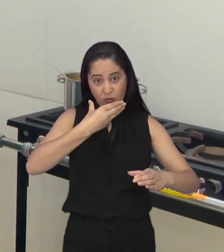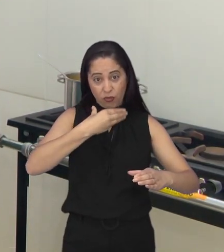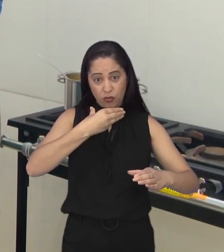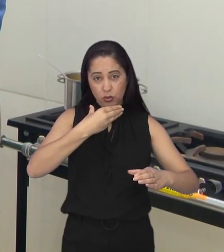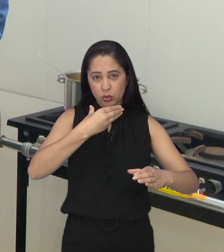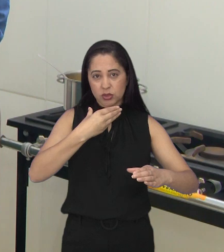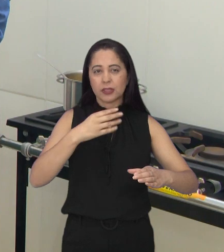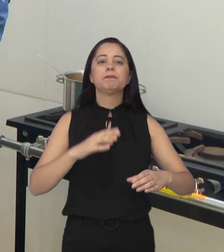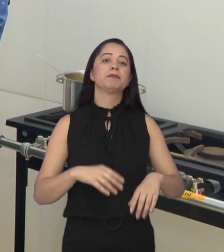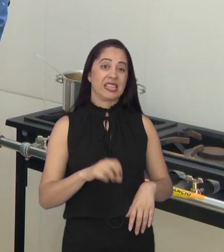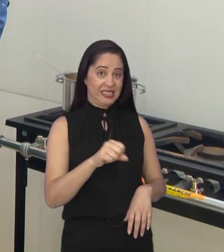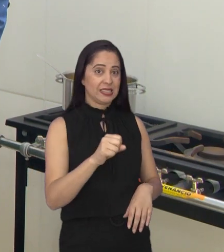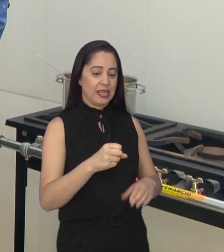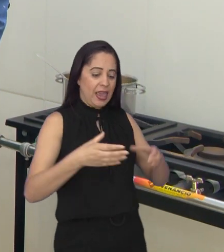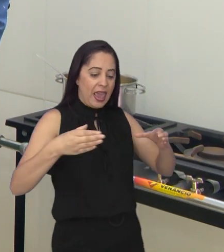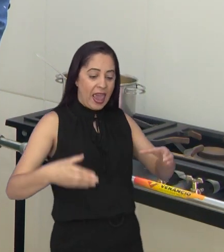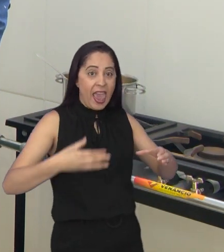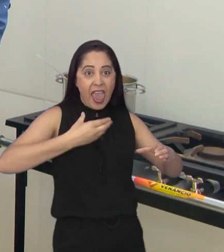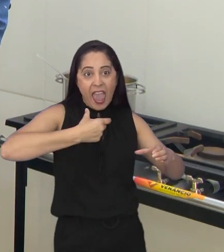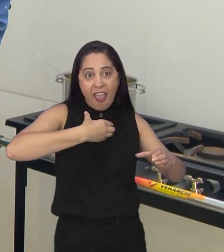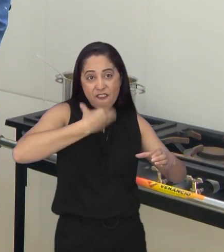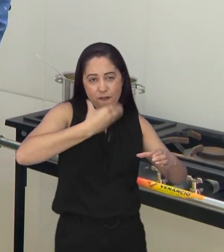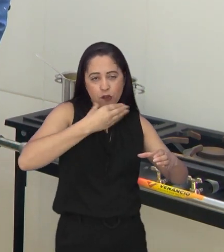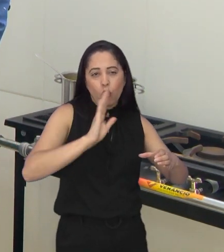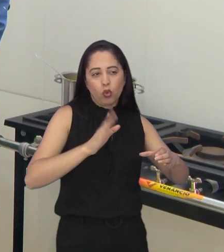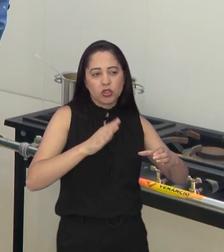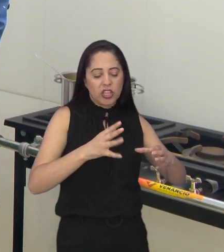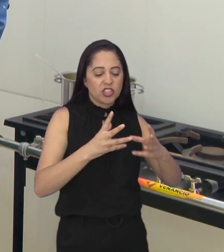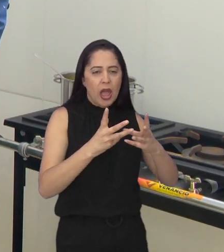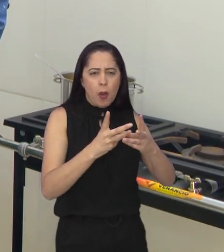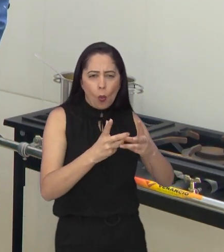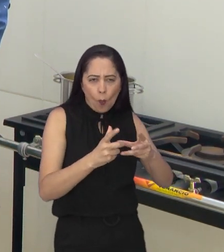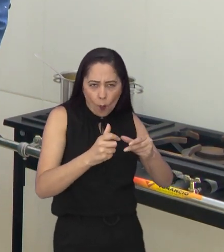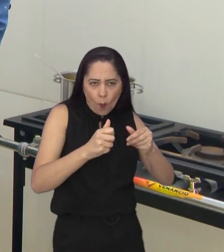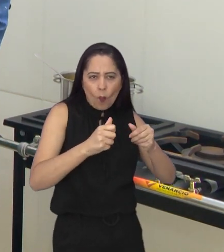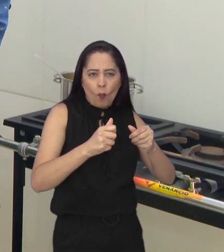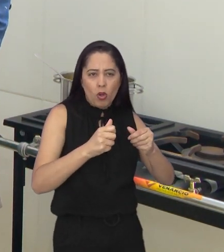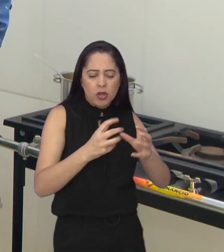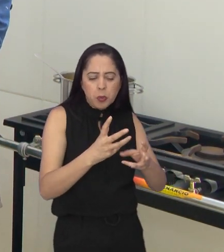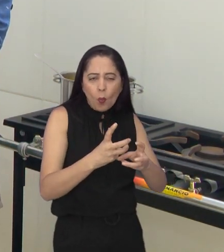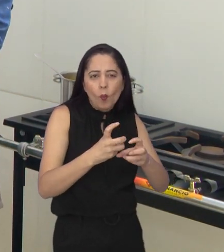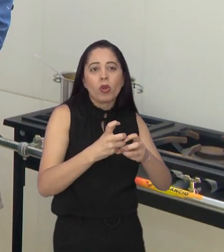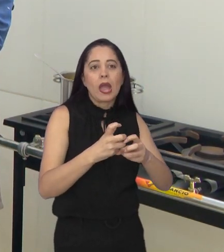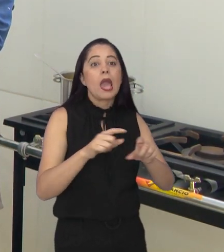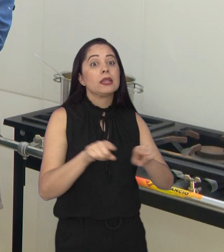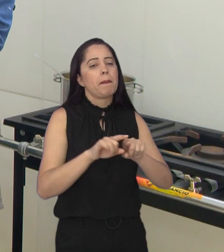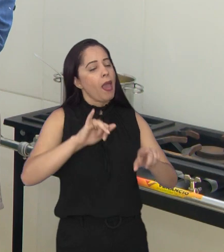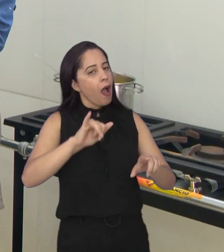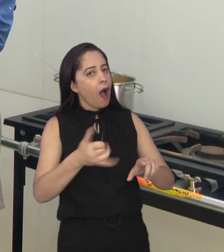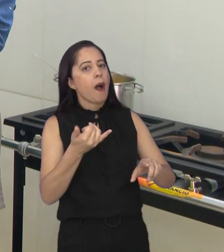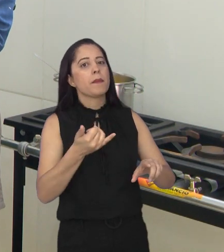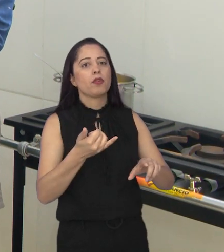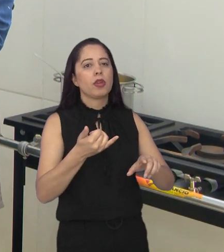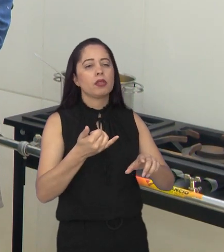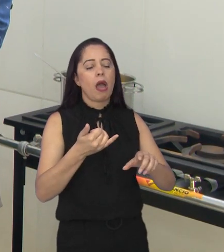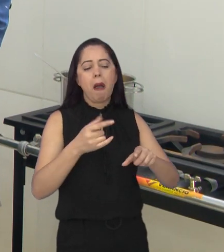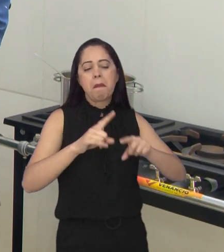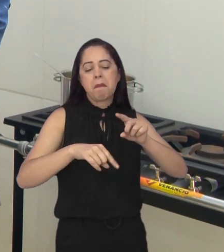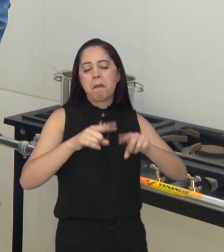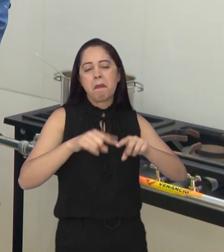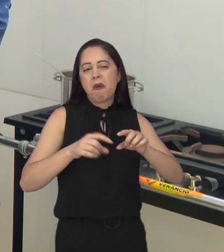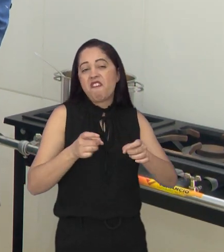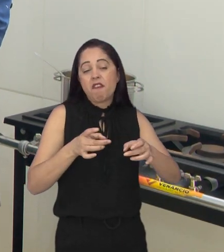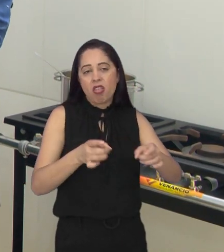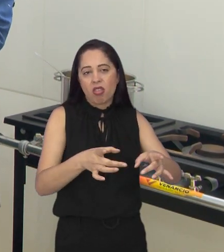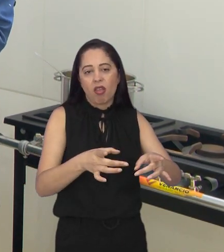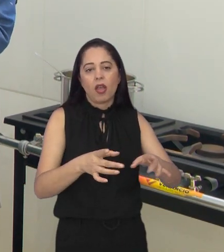elas são... Isso, aqui são frutas desidratadas, né? Como nós já trabalhamos com frutas, nós pensamos por que não aproveitar também e lançar algum outro